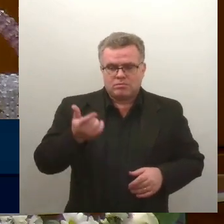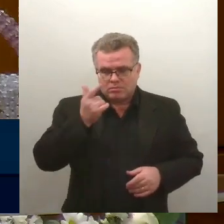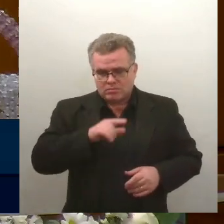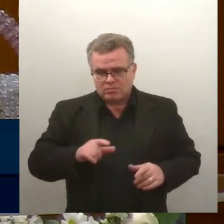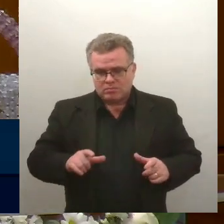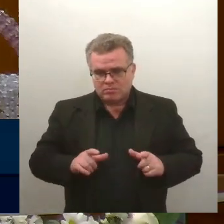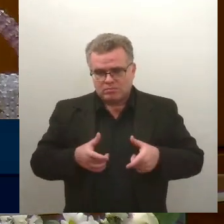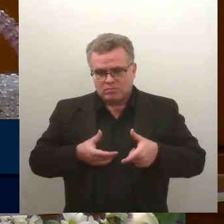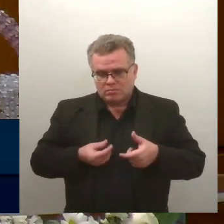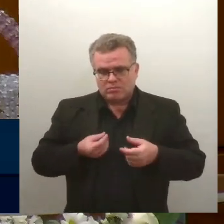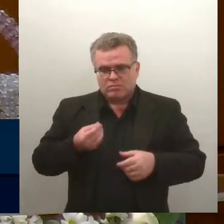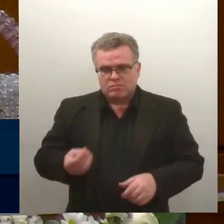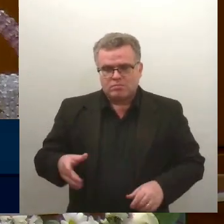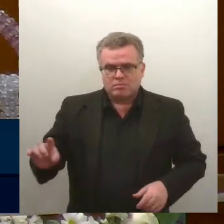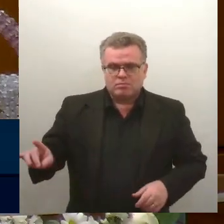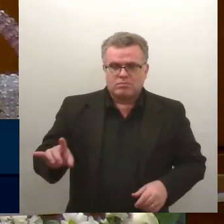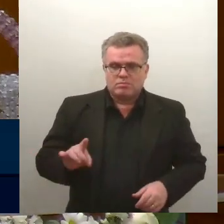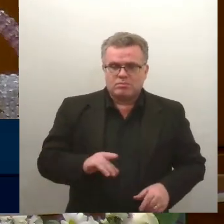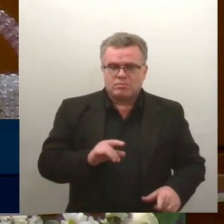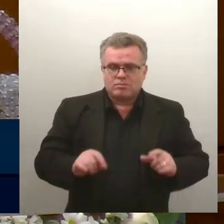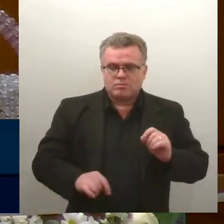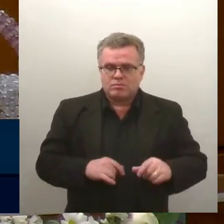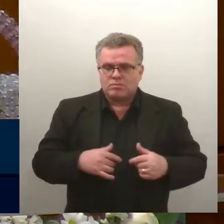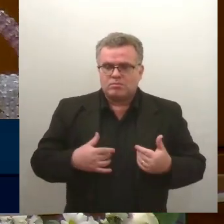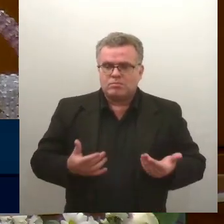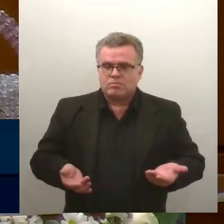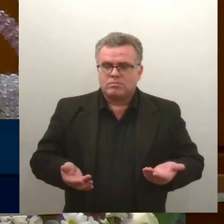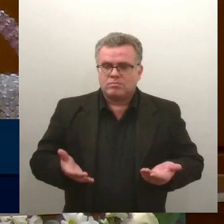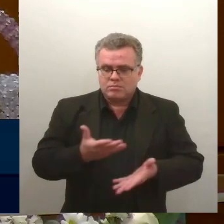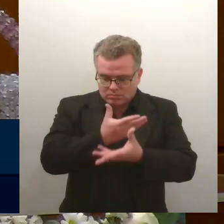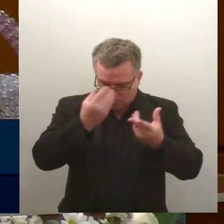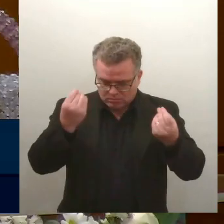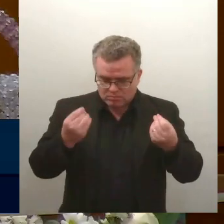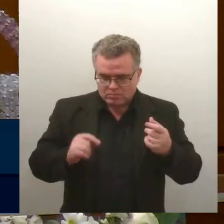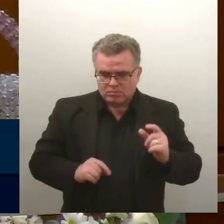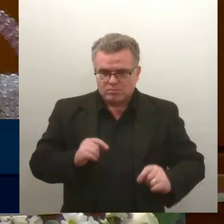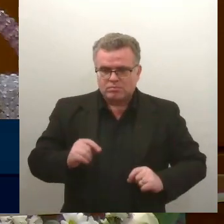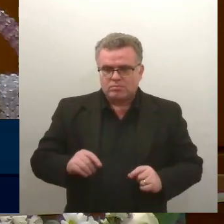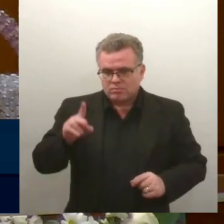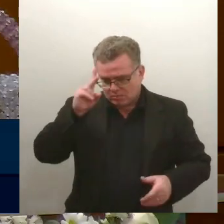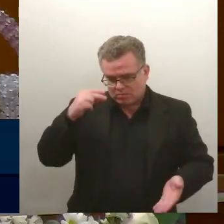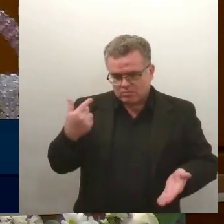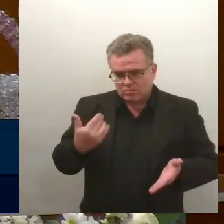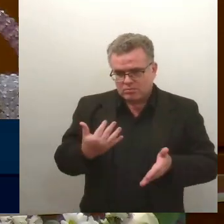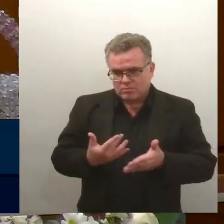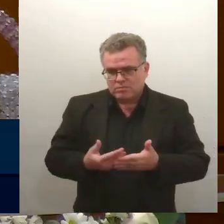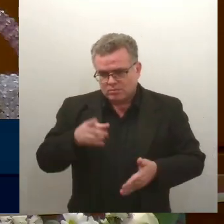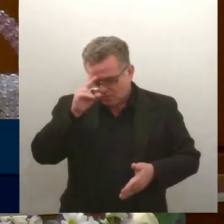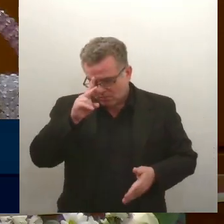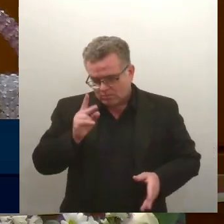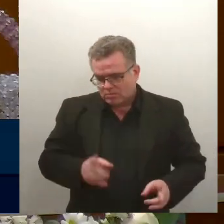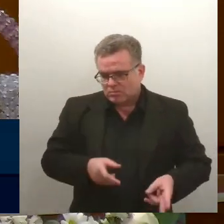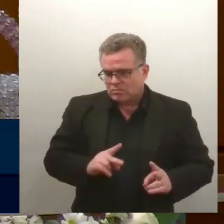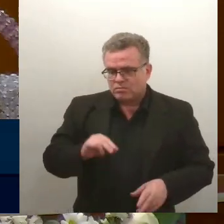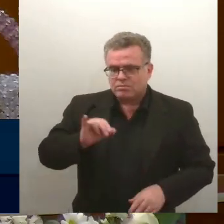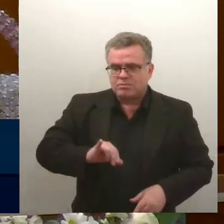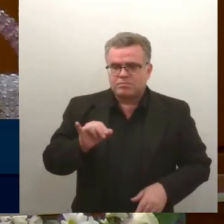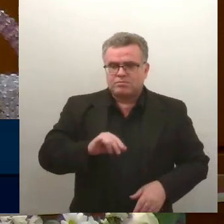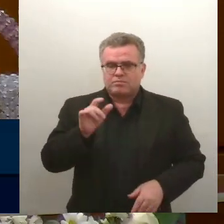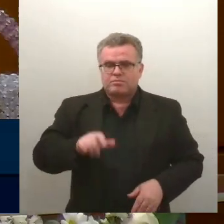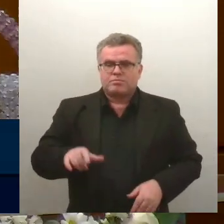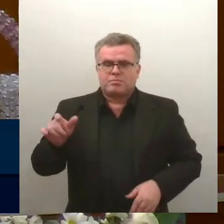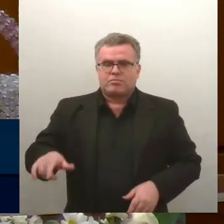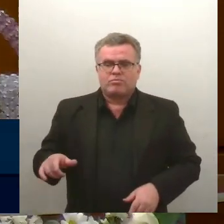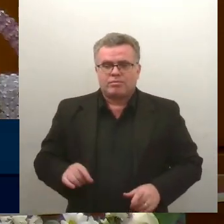gente esquece, né, da história, e a memória é muito importante, né, para que não só essa geração, mas